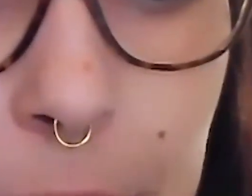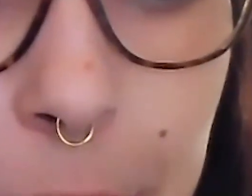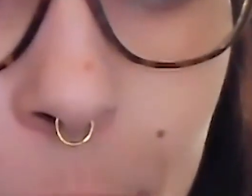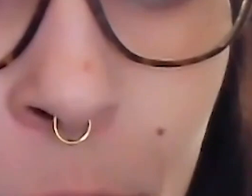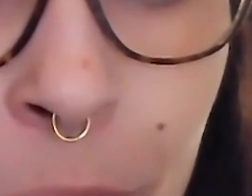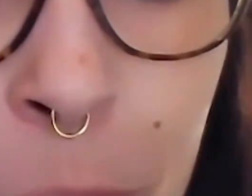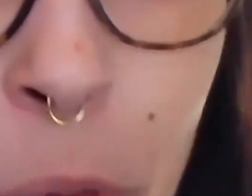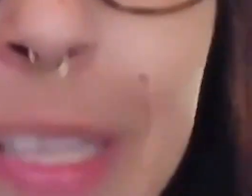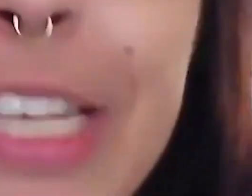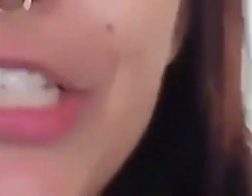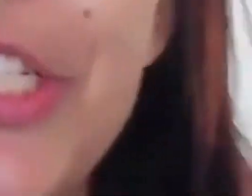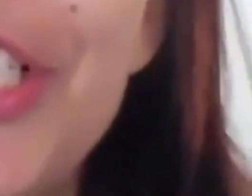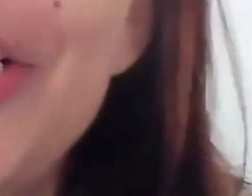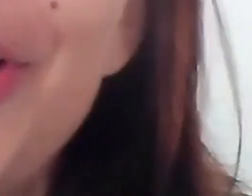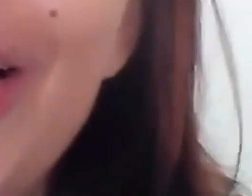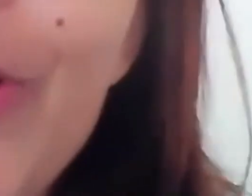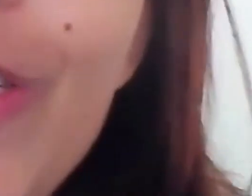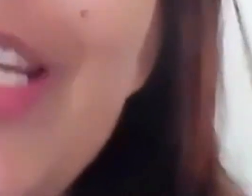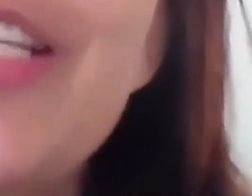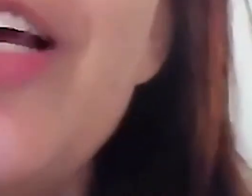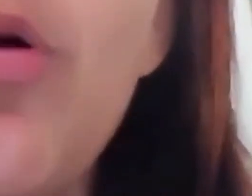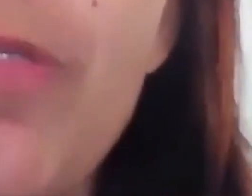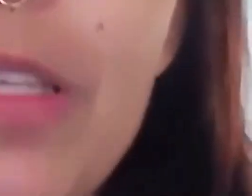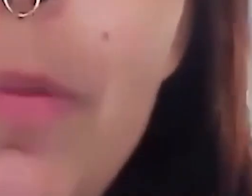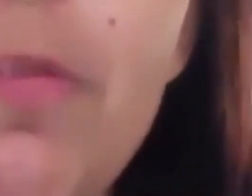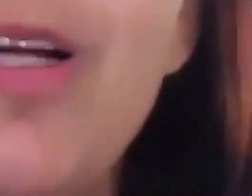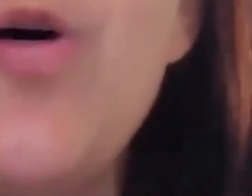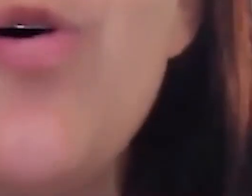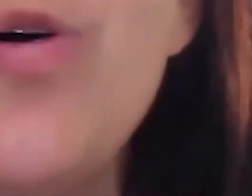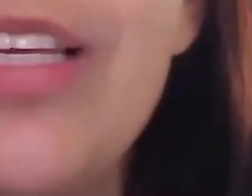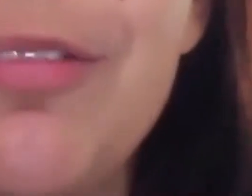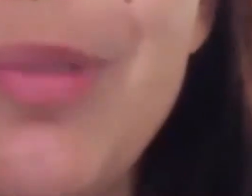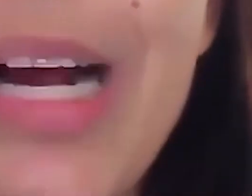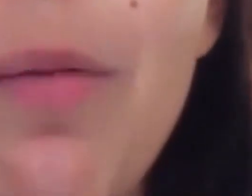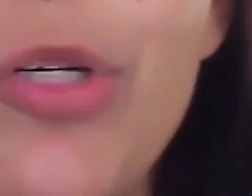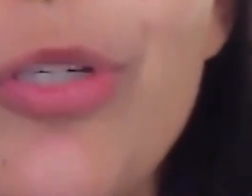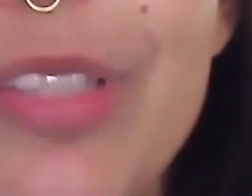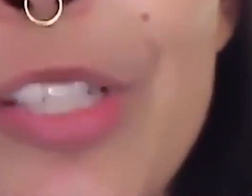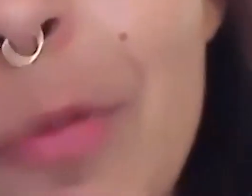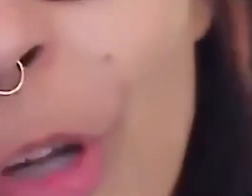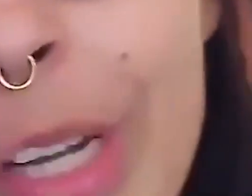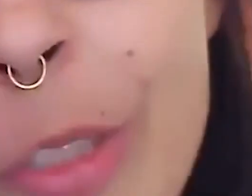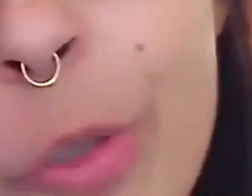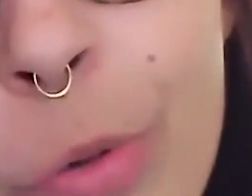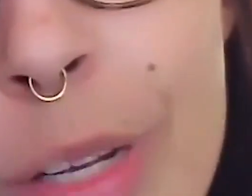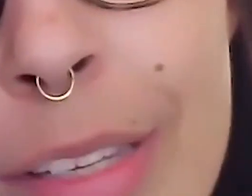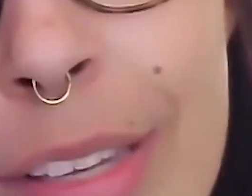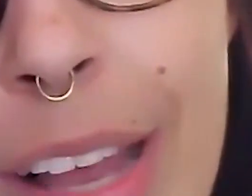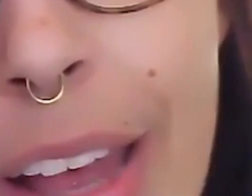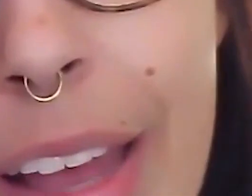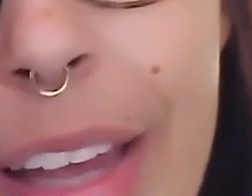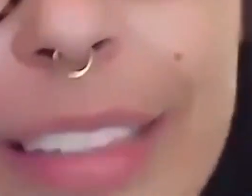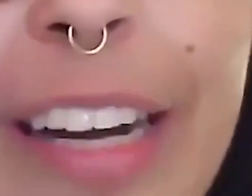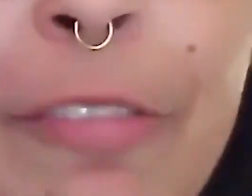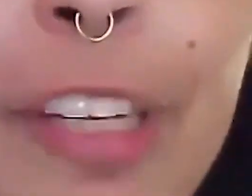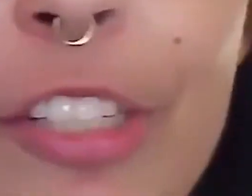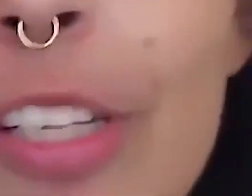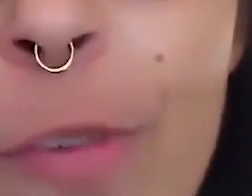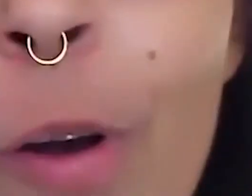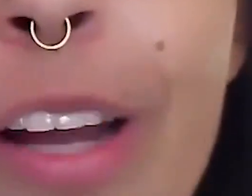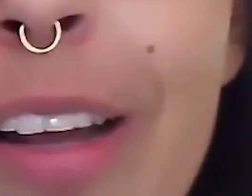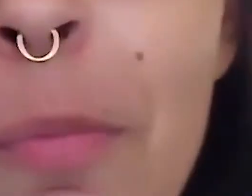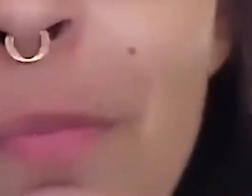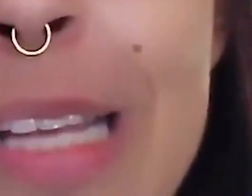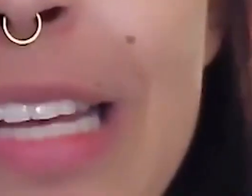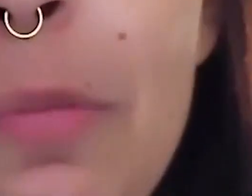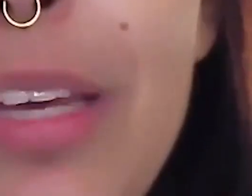E assim, por mais que a gente tente traduzir, né, como você mesmo falou, que acabou jogando duas